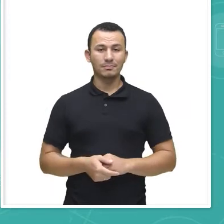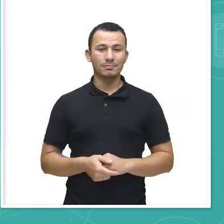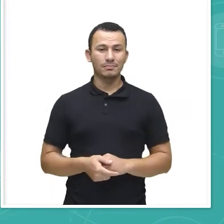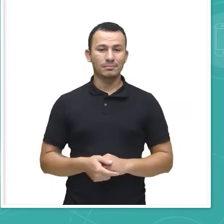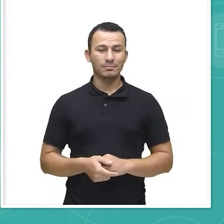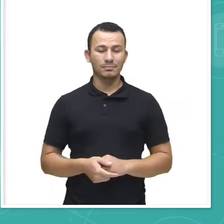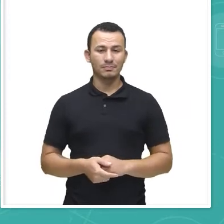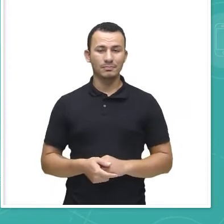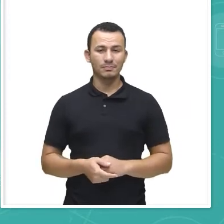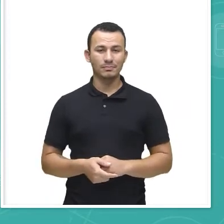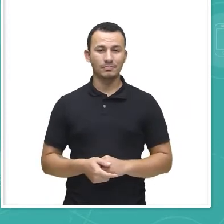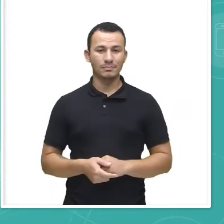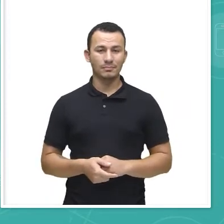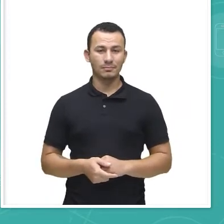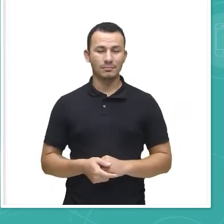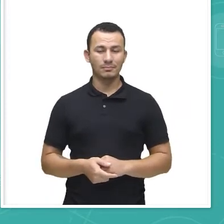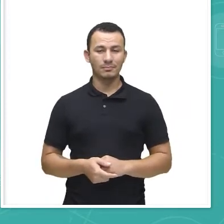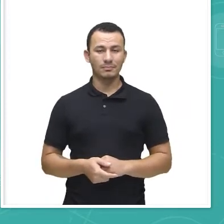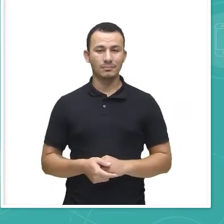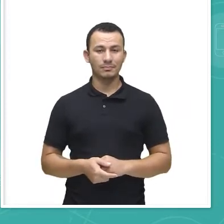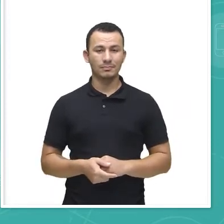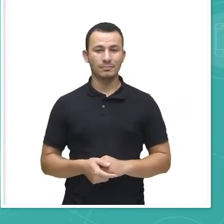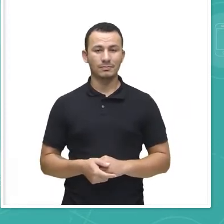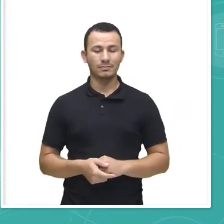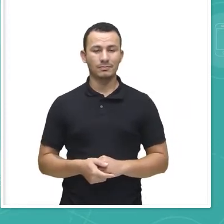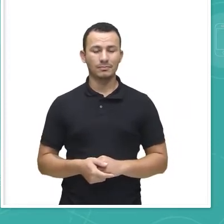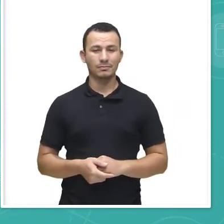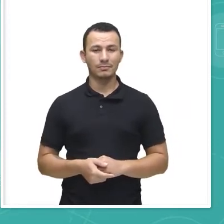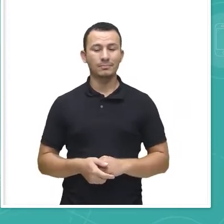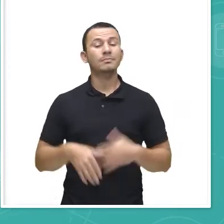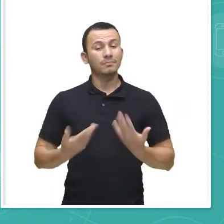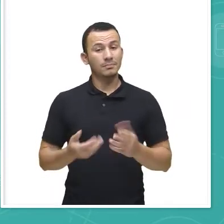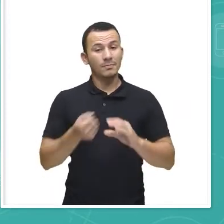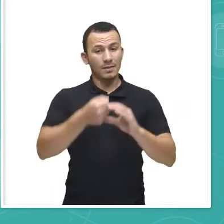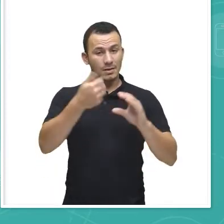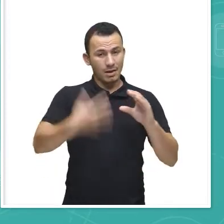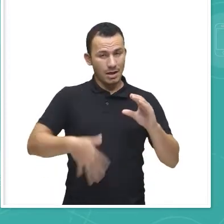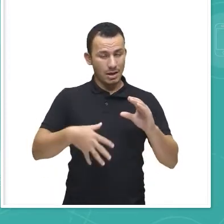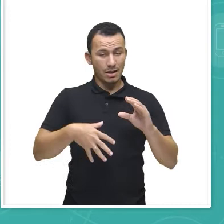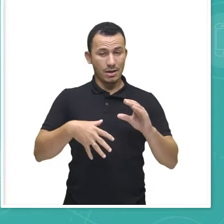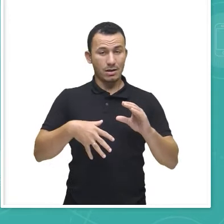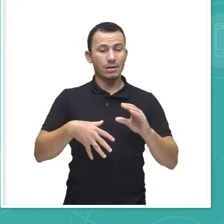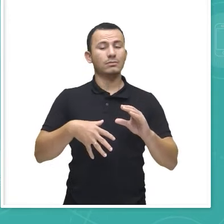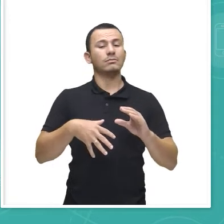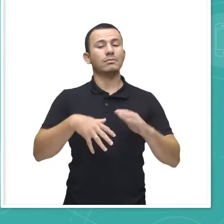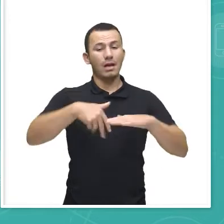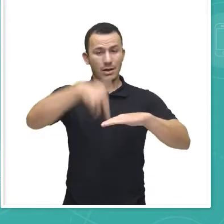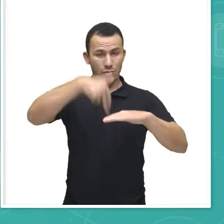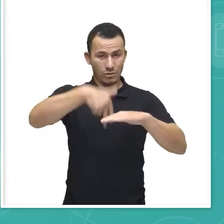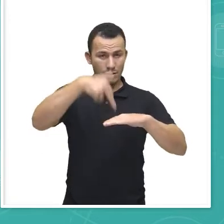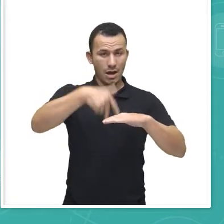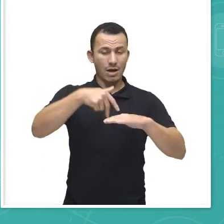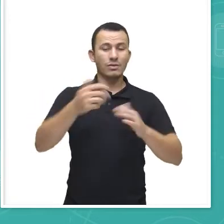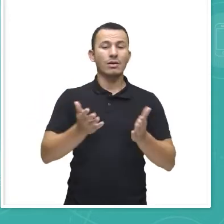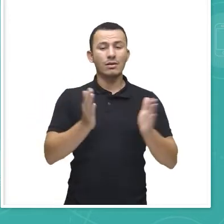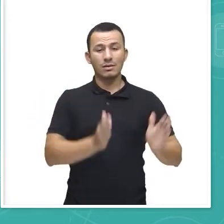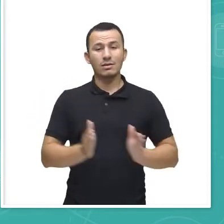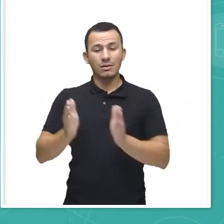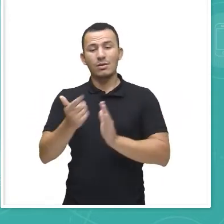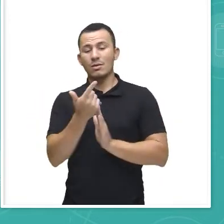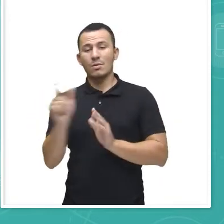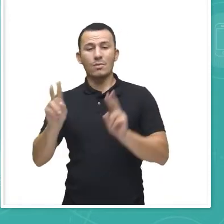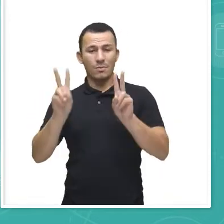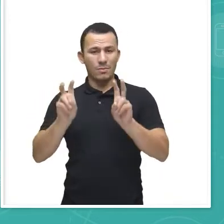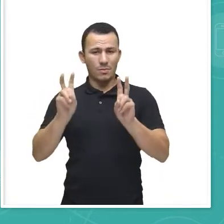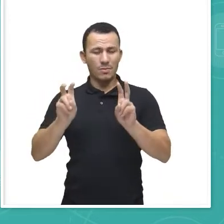relaxante. Bom, essas foram as características sobre a hidroginástica e agora nós vamos entrar em outro ramo de